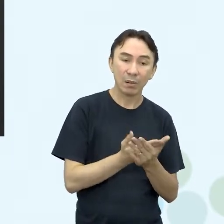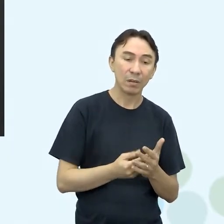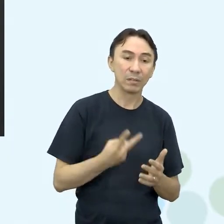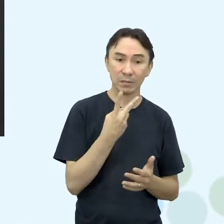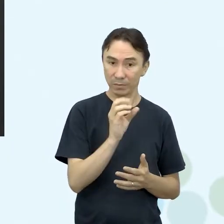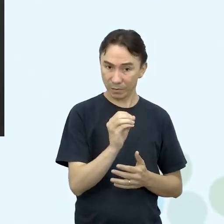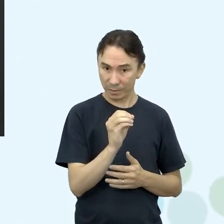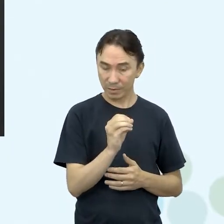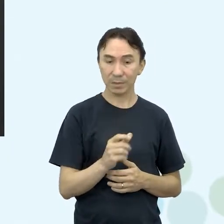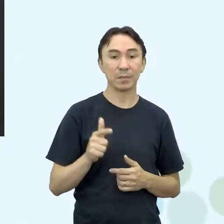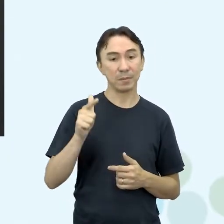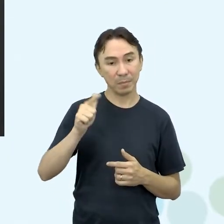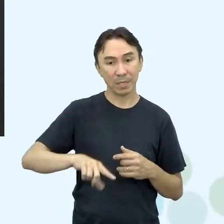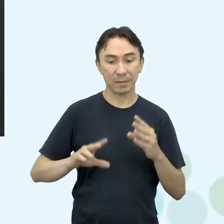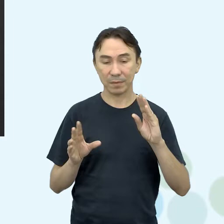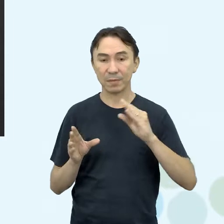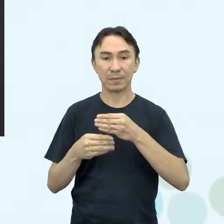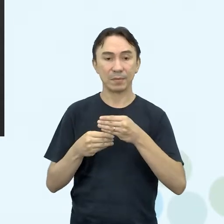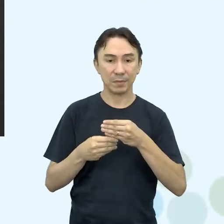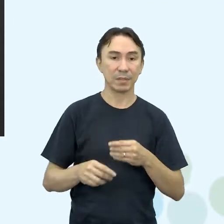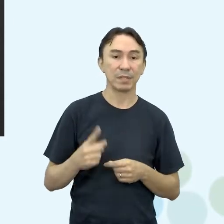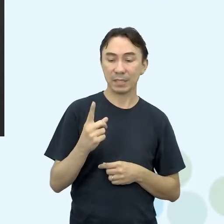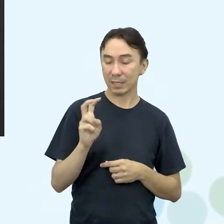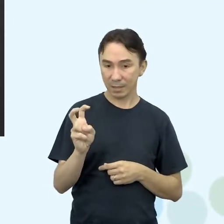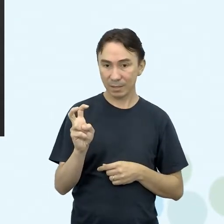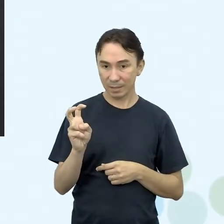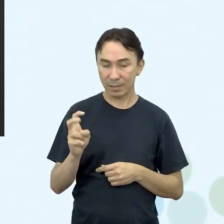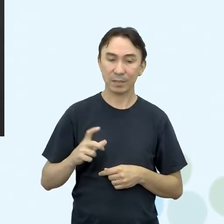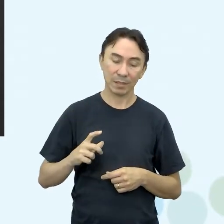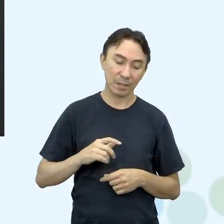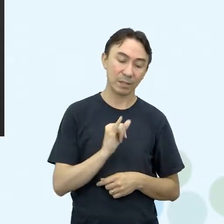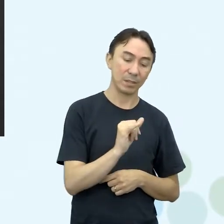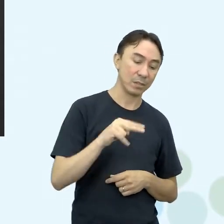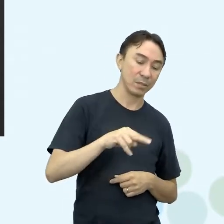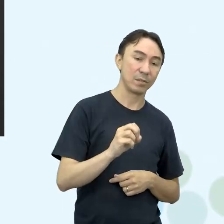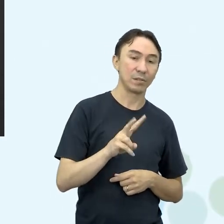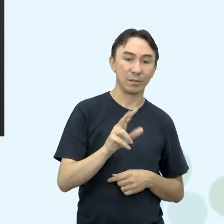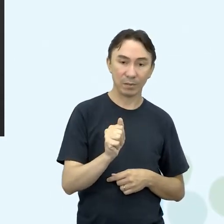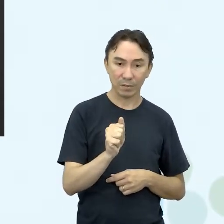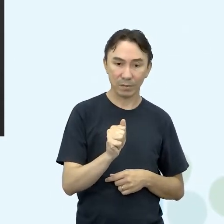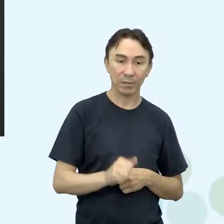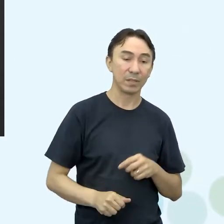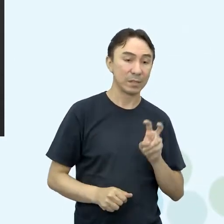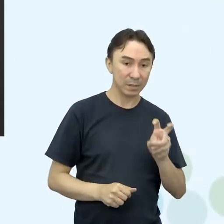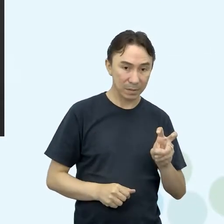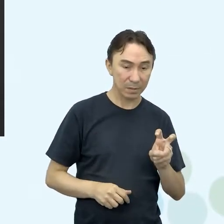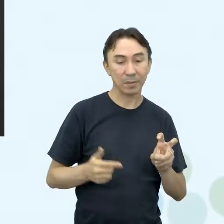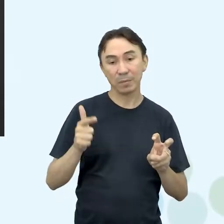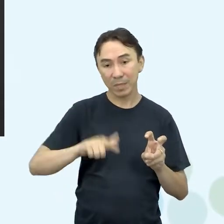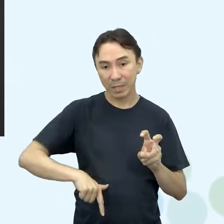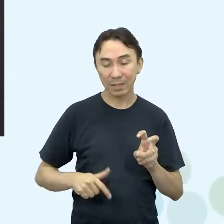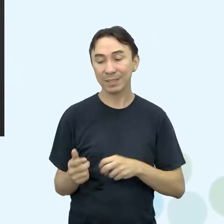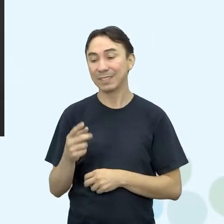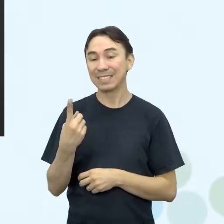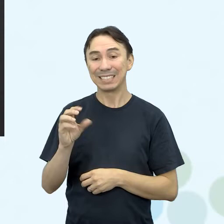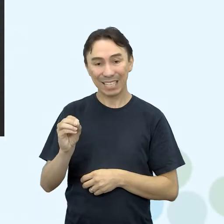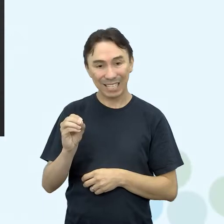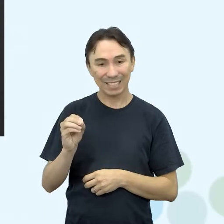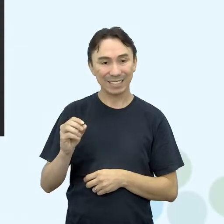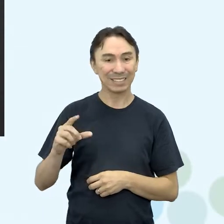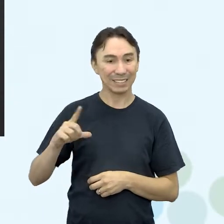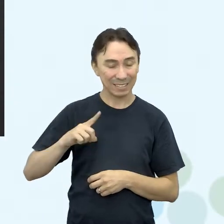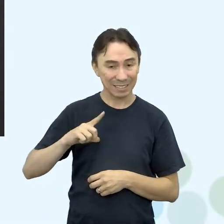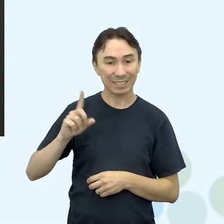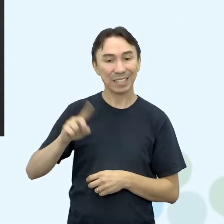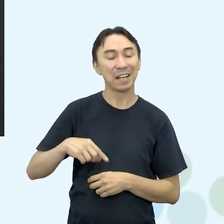divisão de 15 aulas para 5 do Inova e 10 dos itinerários. E aí na terceira série é itinerário na veia, são